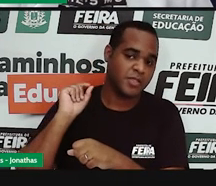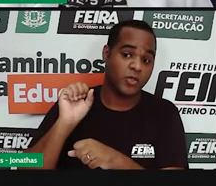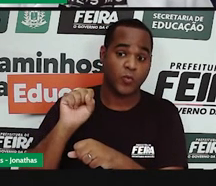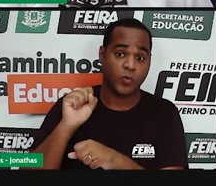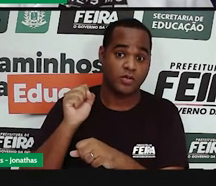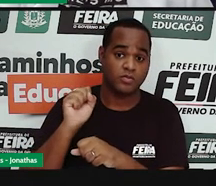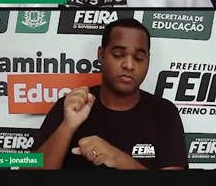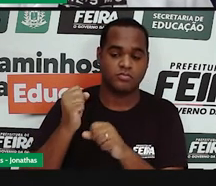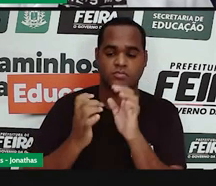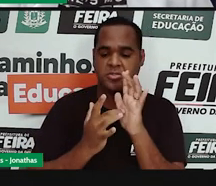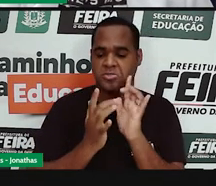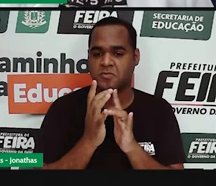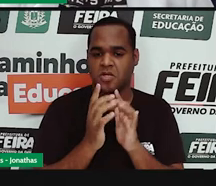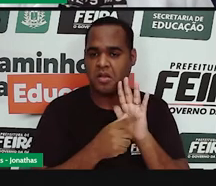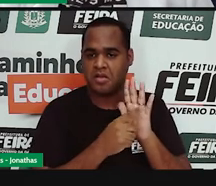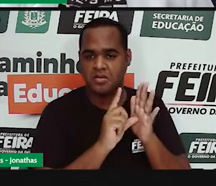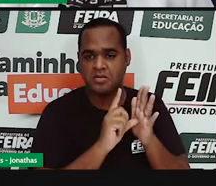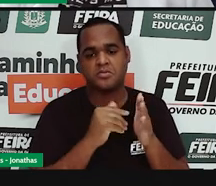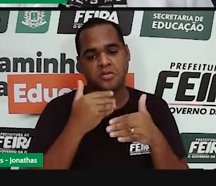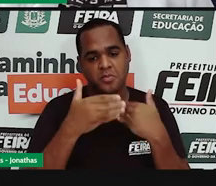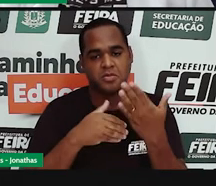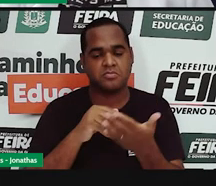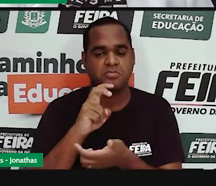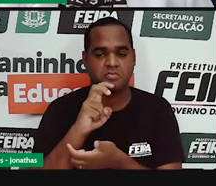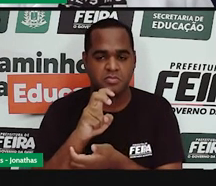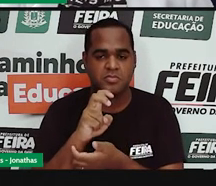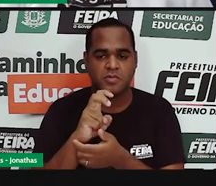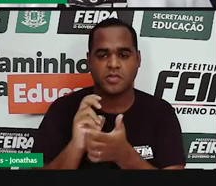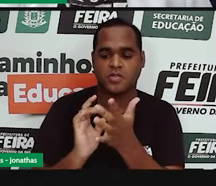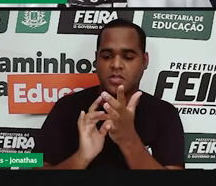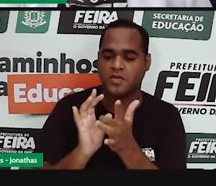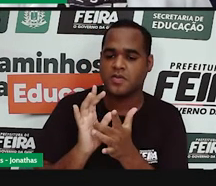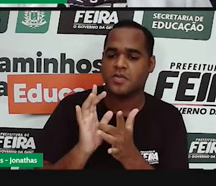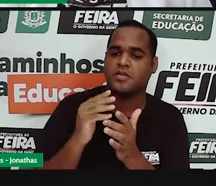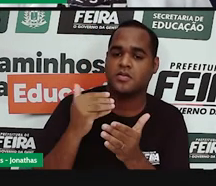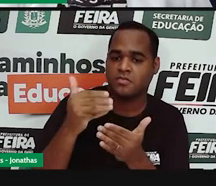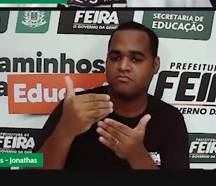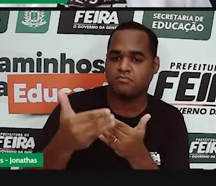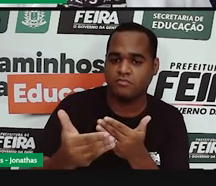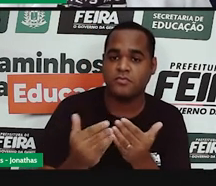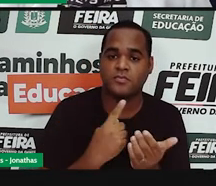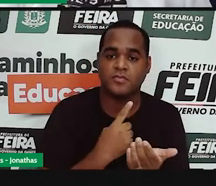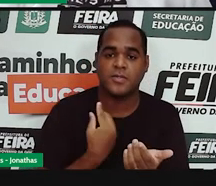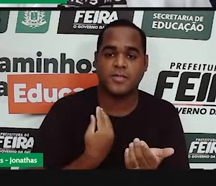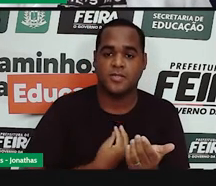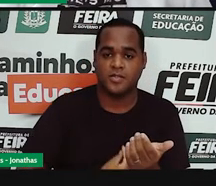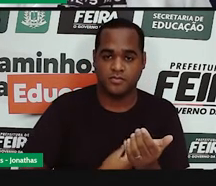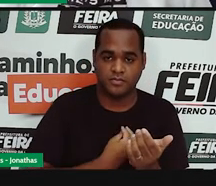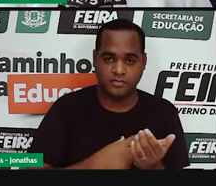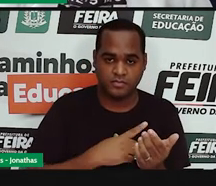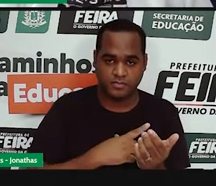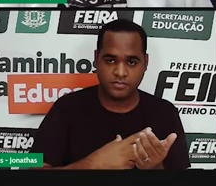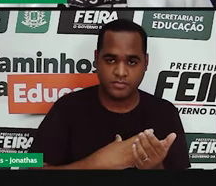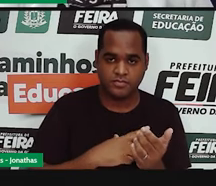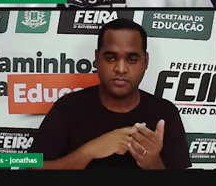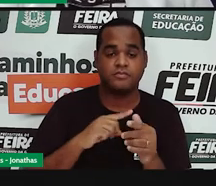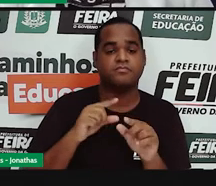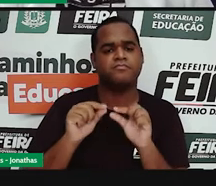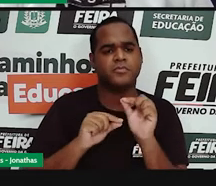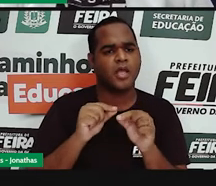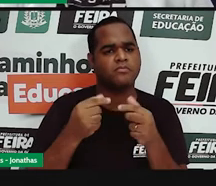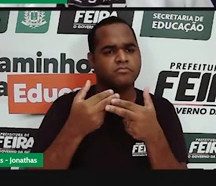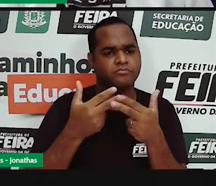5, e esse é o lugar, essa beira do mar, esse entorno do mar Mediterrâneo.